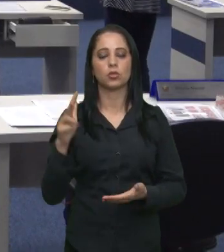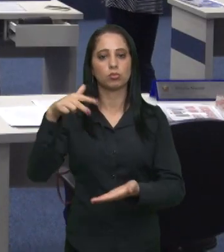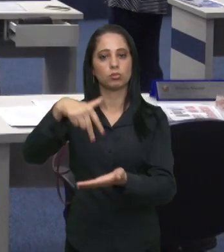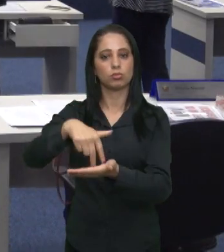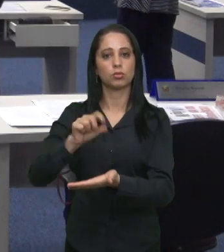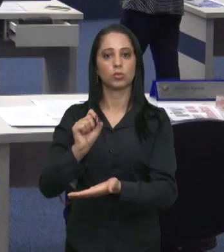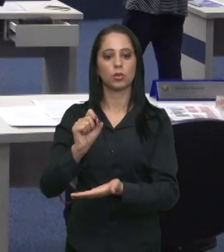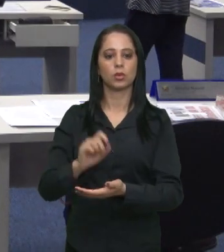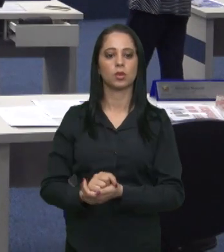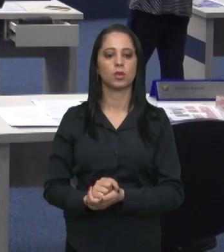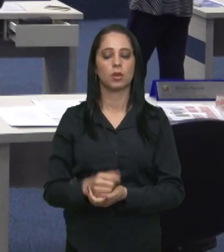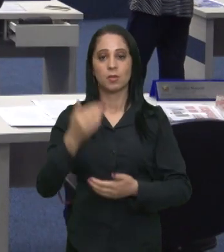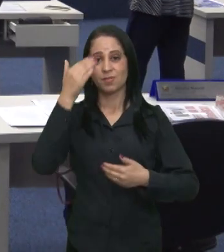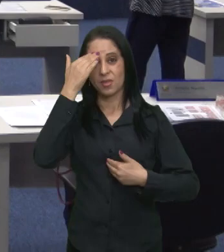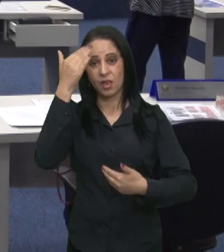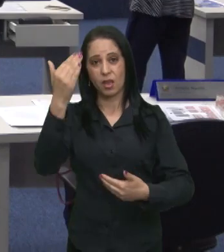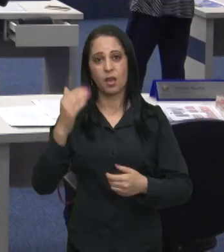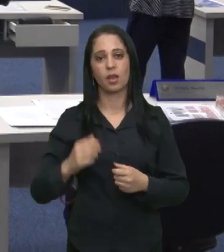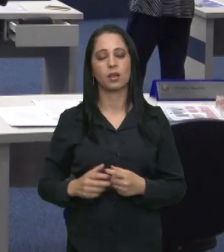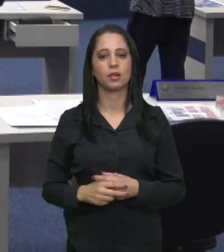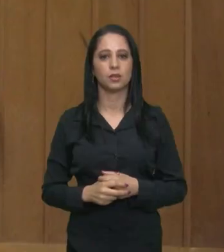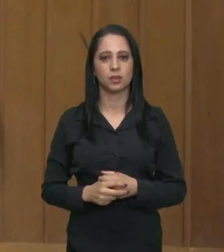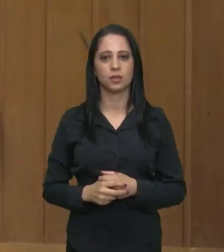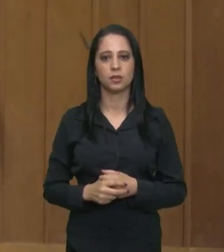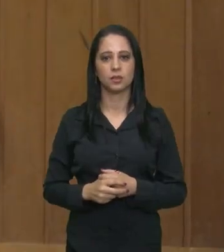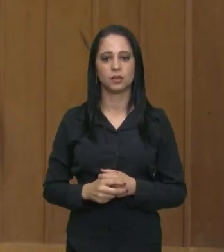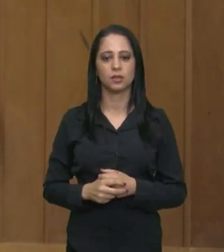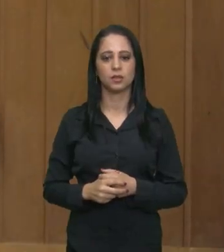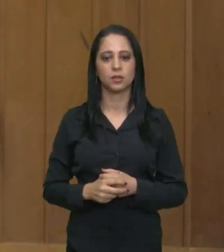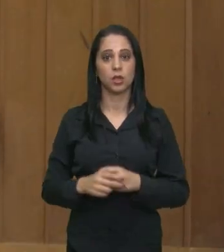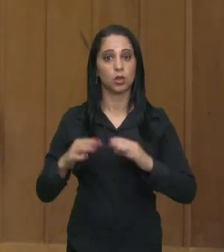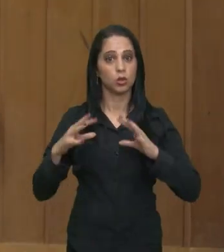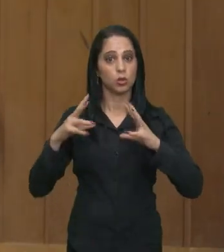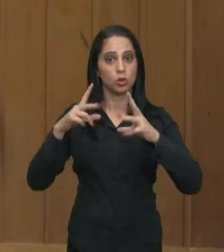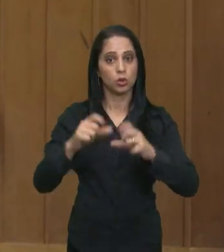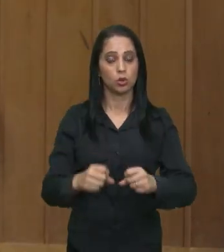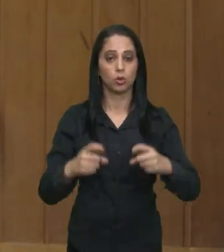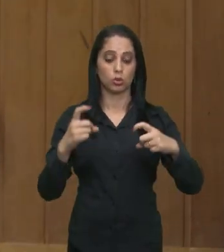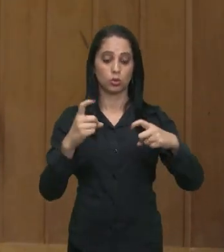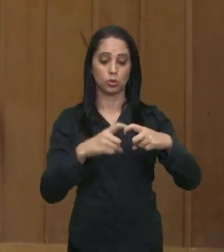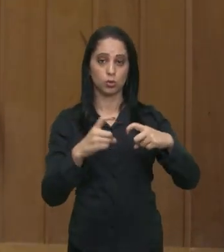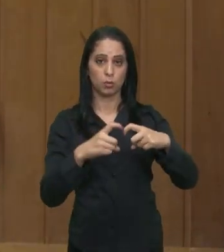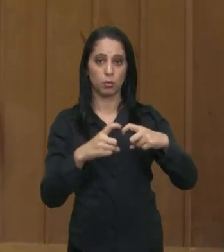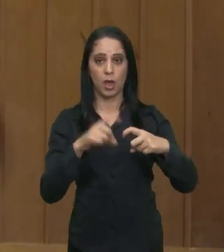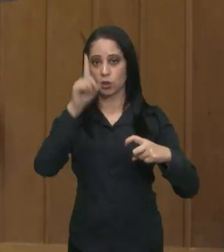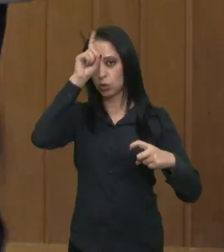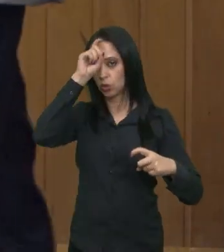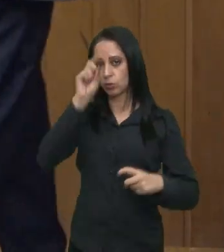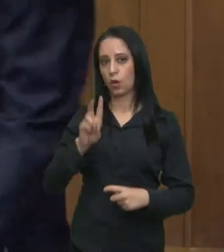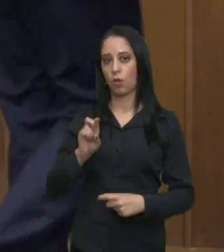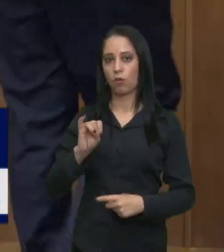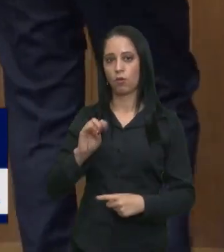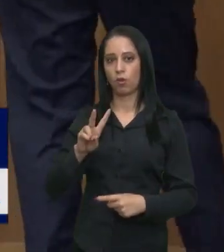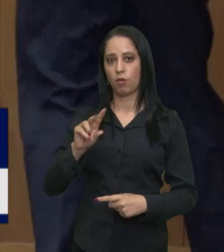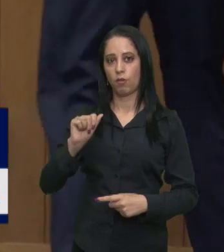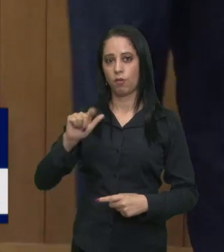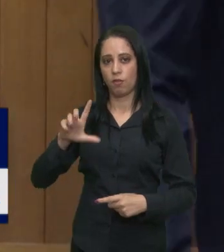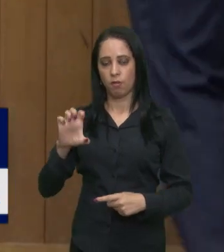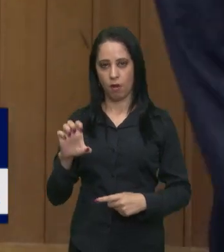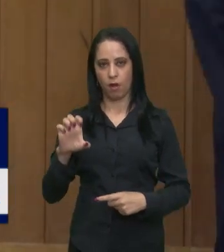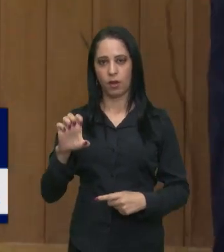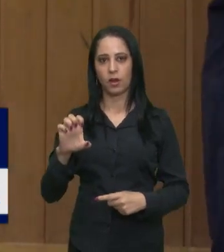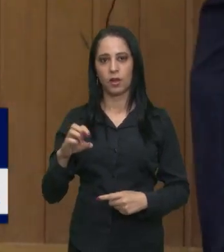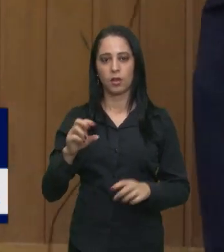você para fazer um agradecimento para todos os médicos do Hospital Vivale que estão nos assistindo agora ao vivo pela